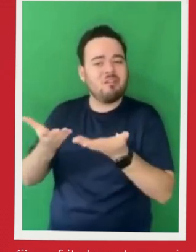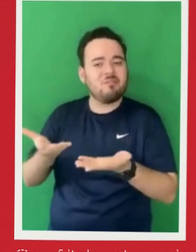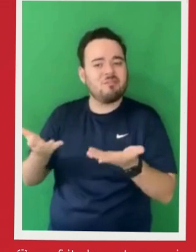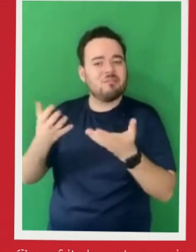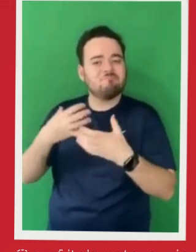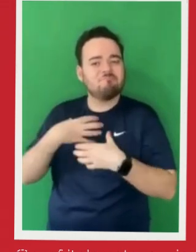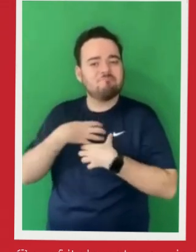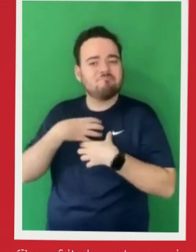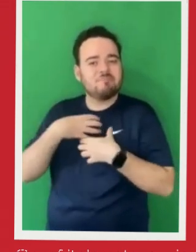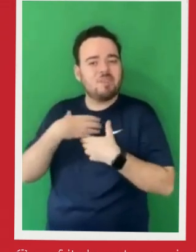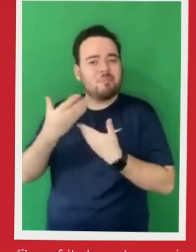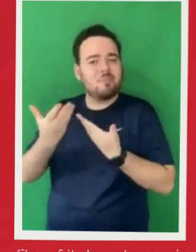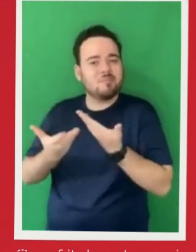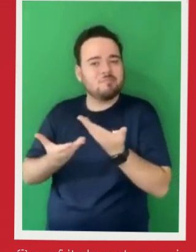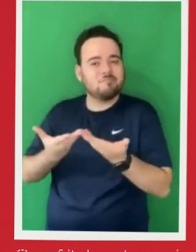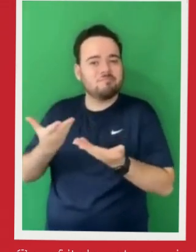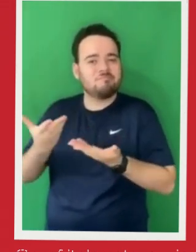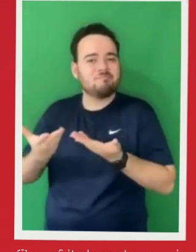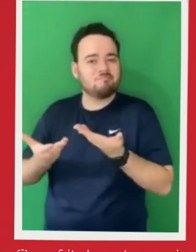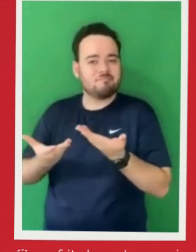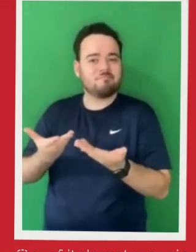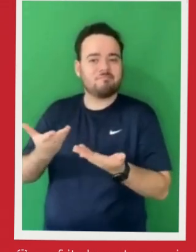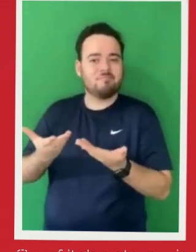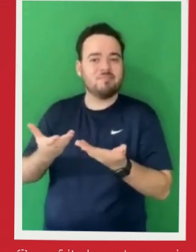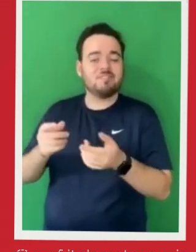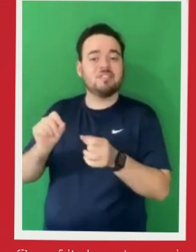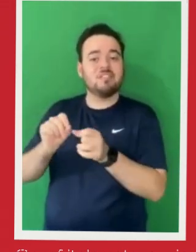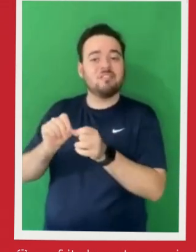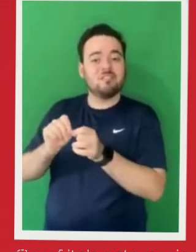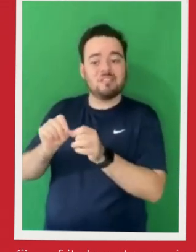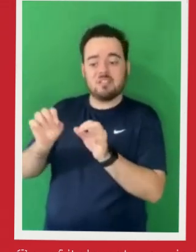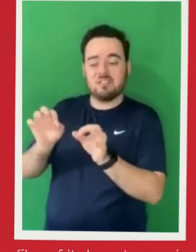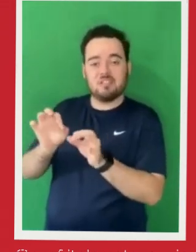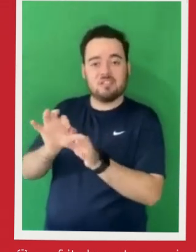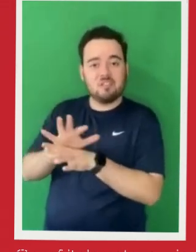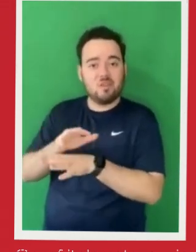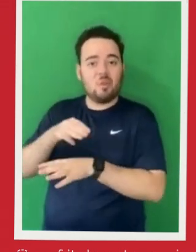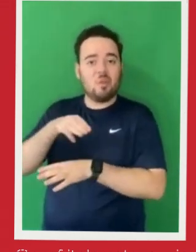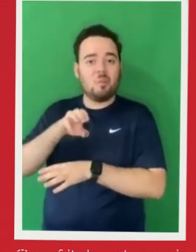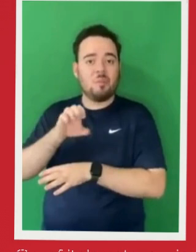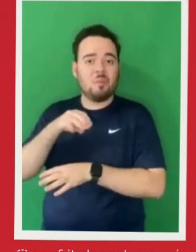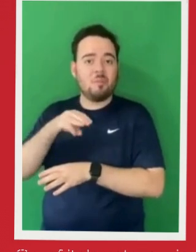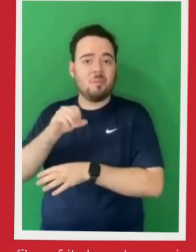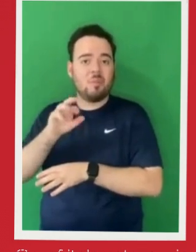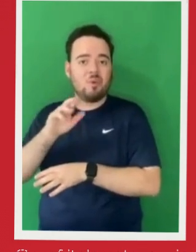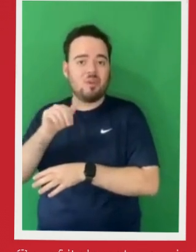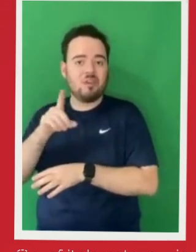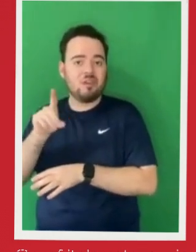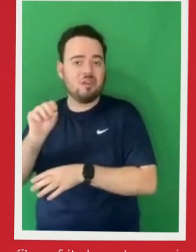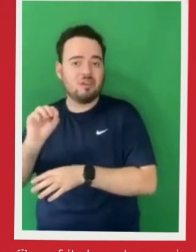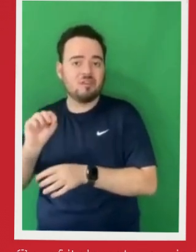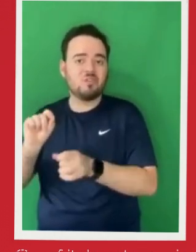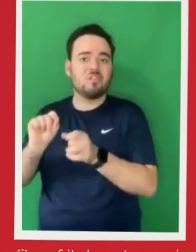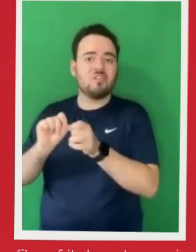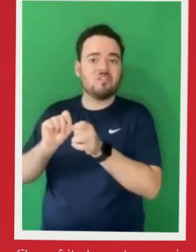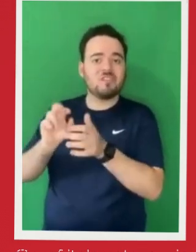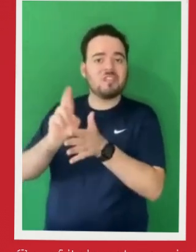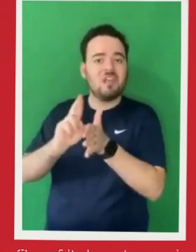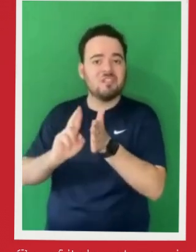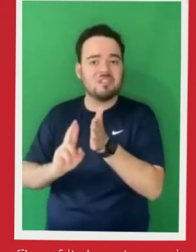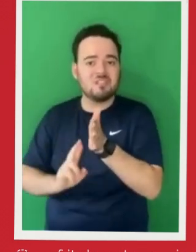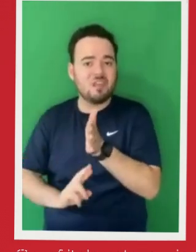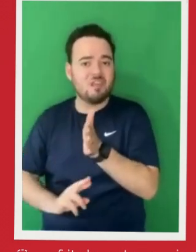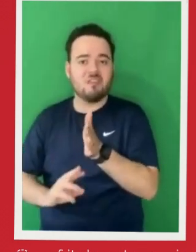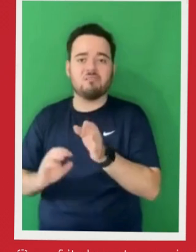ela é mais despojada. Você talvez não, você não vai fazer fechamento, você não vai fazer memorando, você não vai